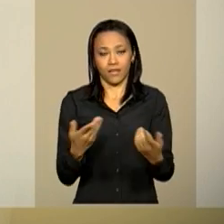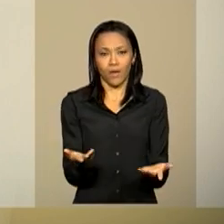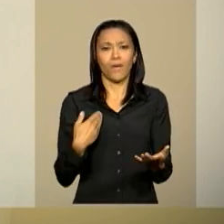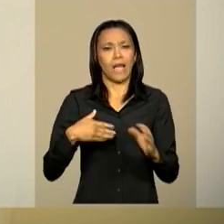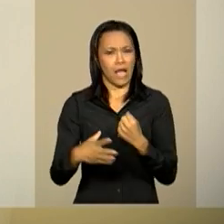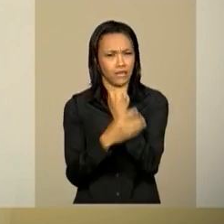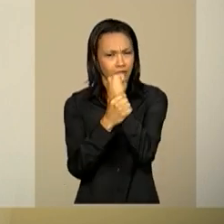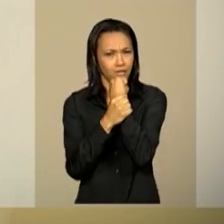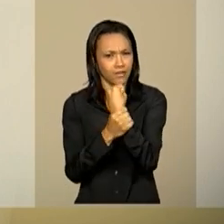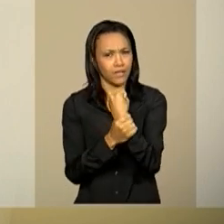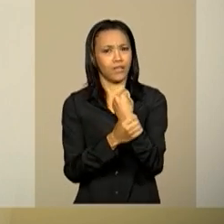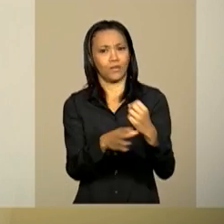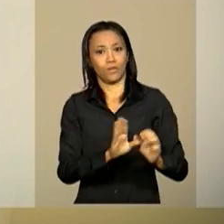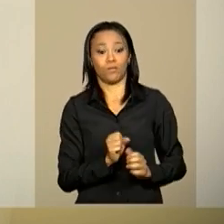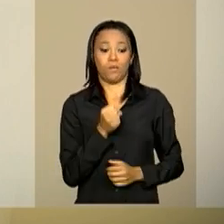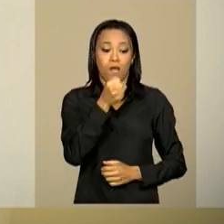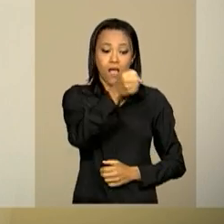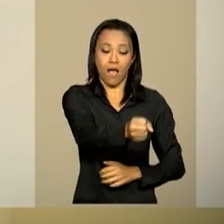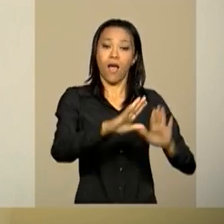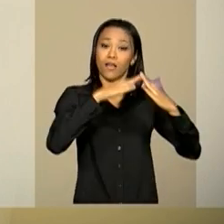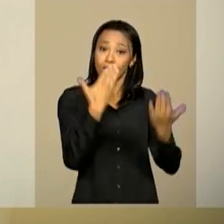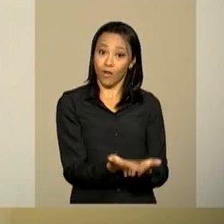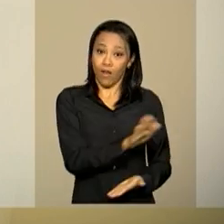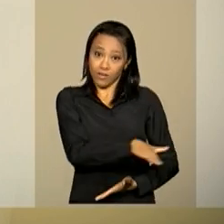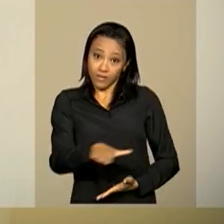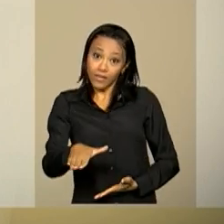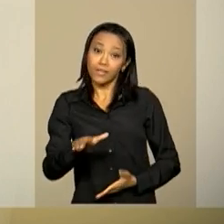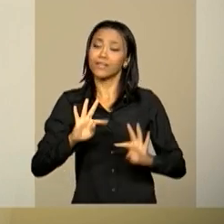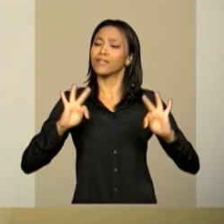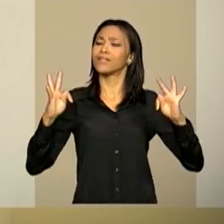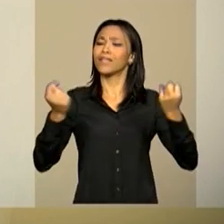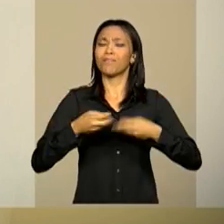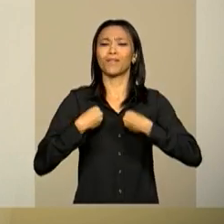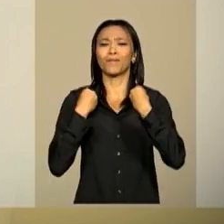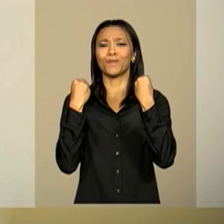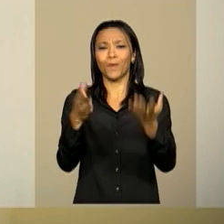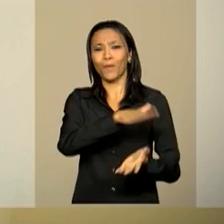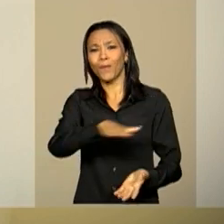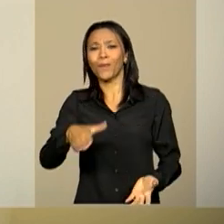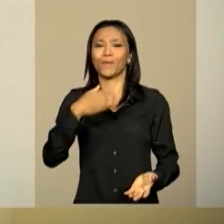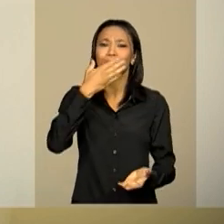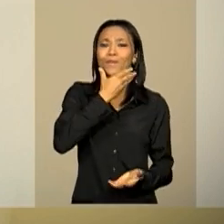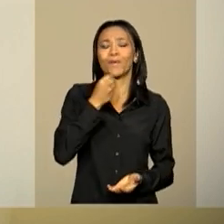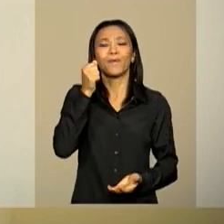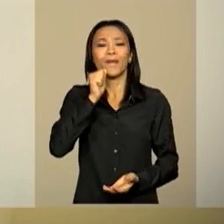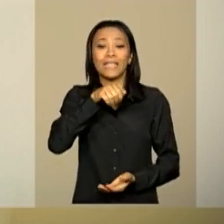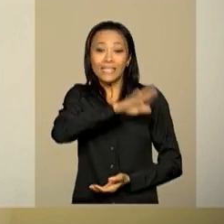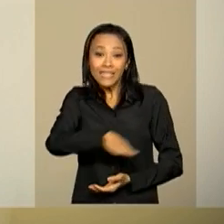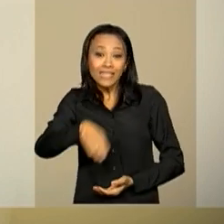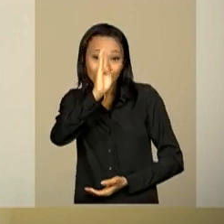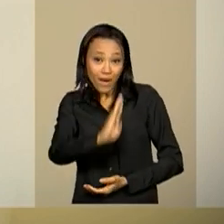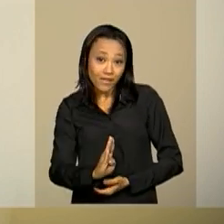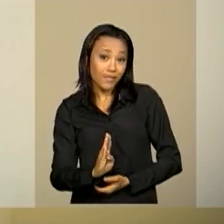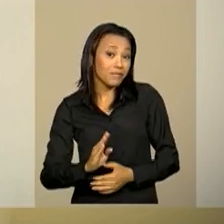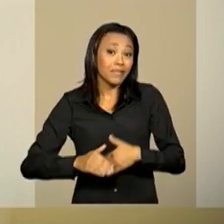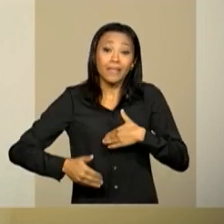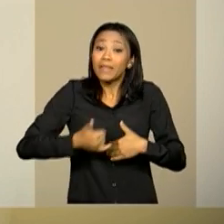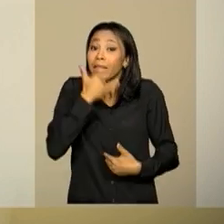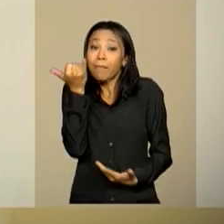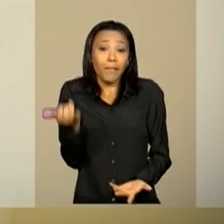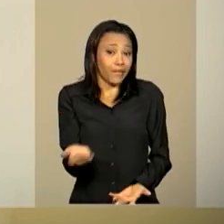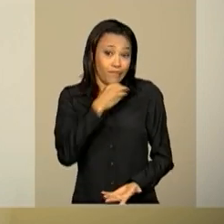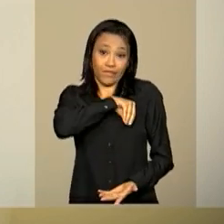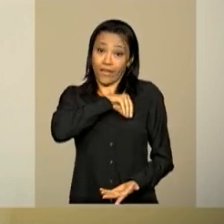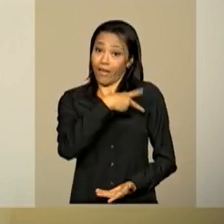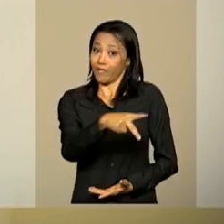garantindo o acesso às creches damos a todos os brasileirinhos e brasileirinhas seja qual for a renda de suas